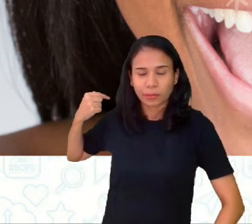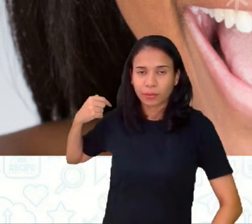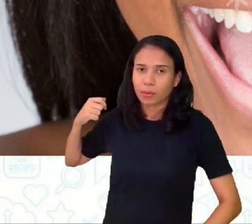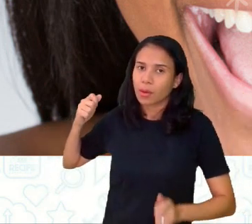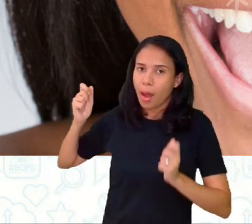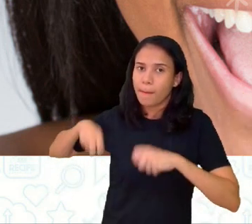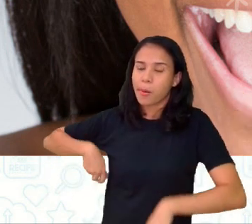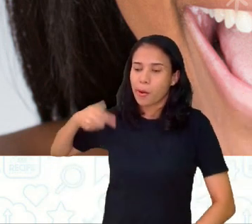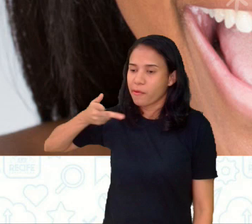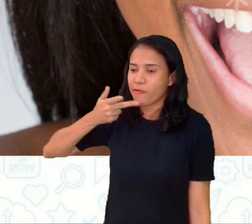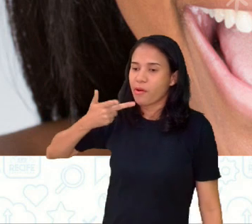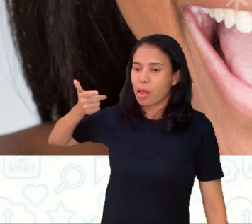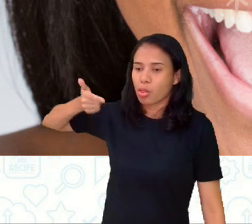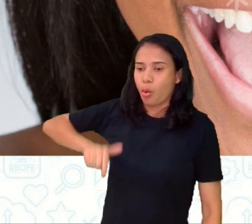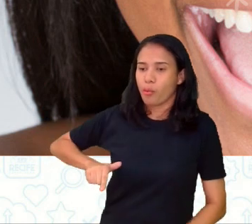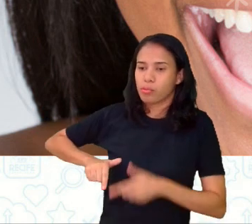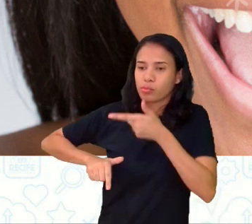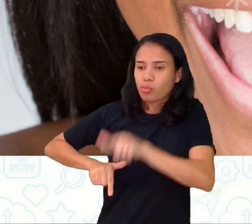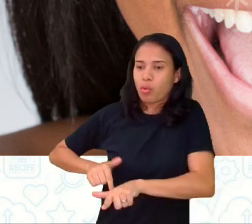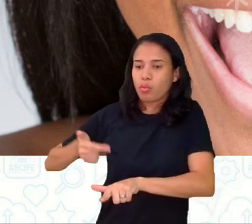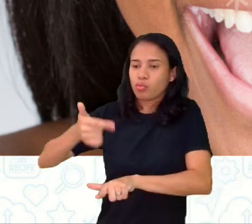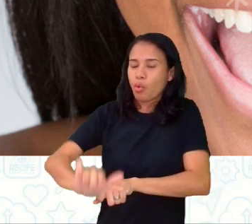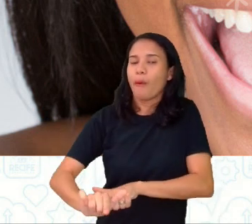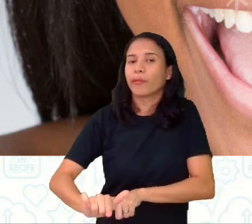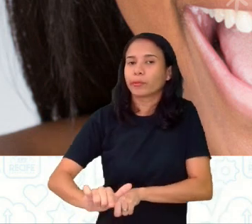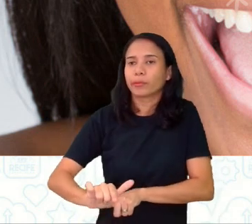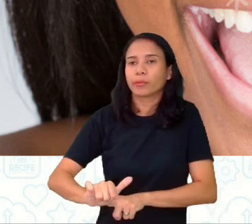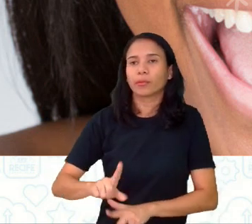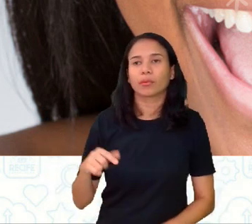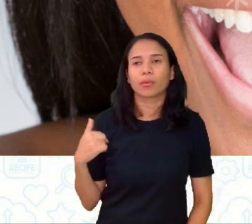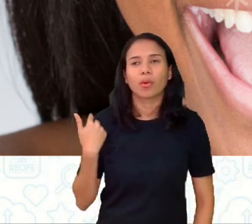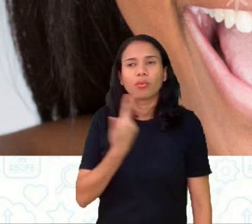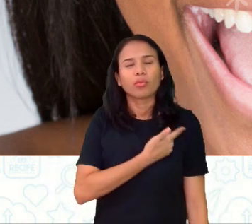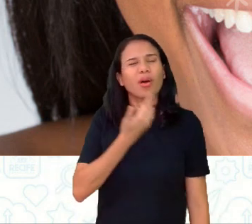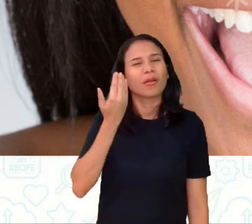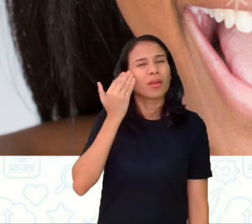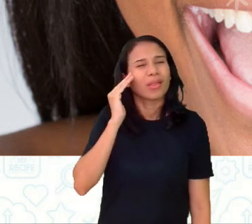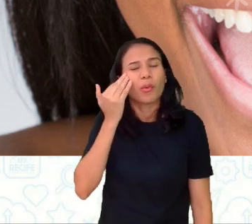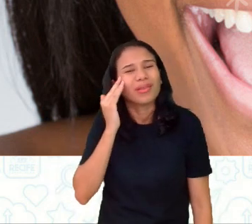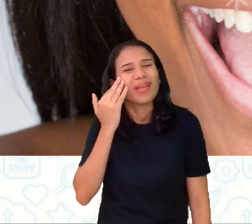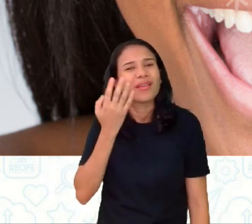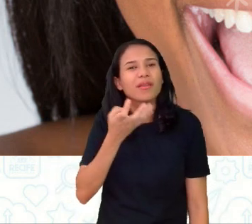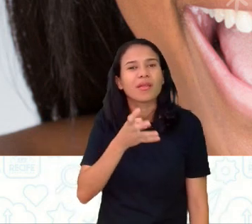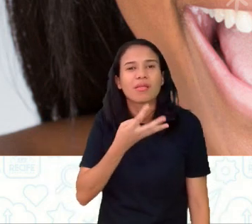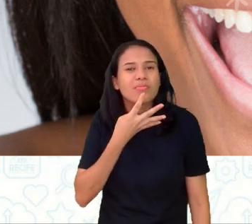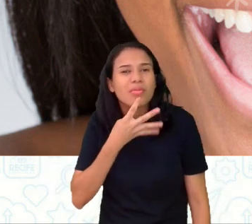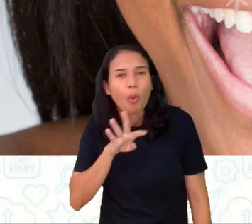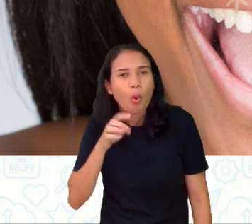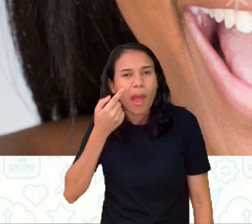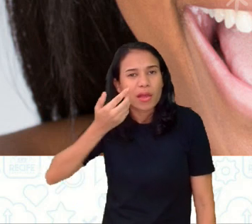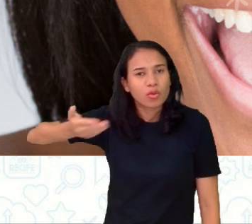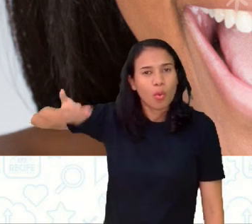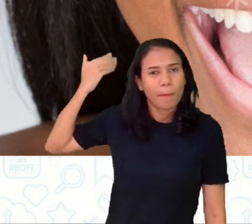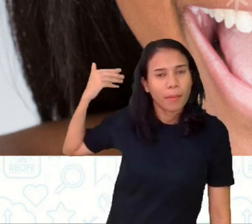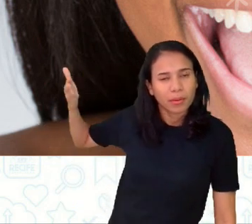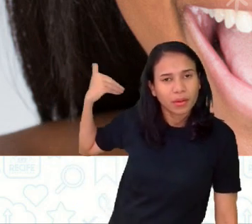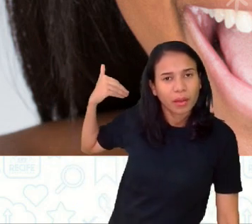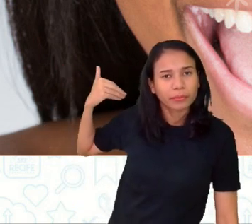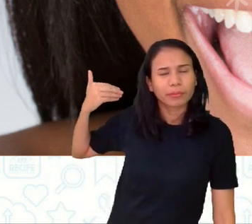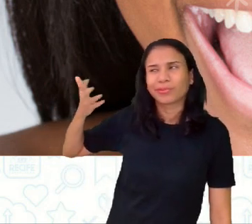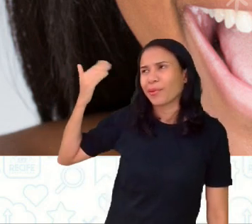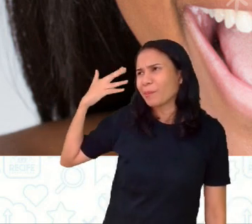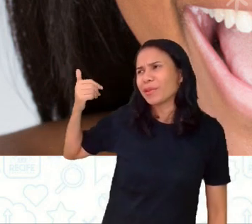repeti-la, né? Quando a gente não entende aí, não conhece a história, seja do mundo,